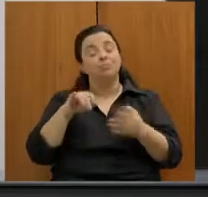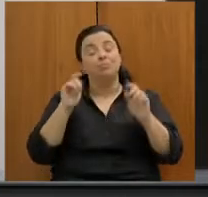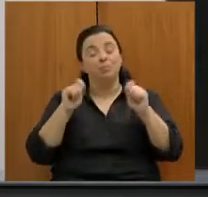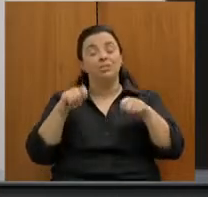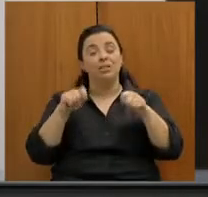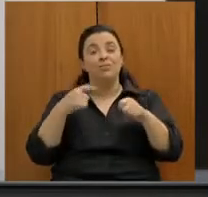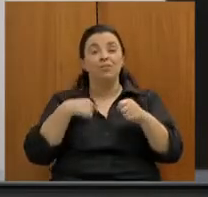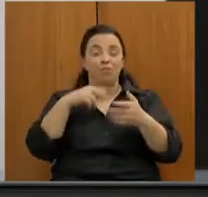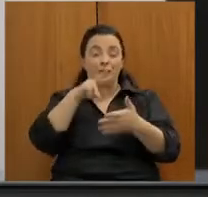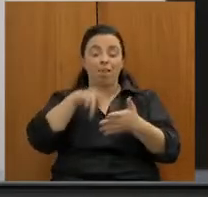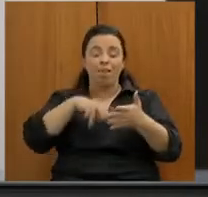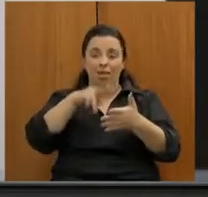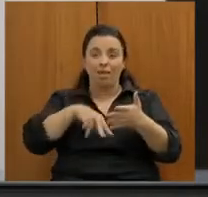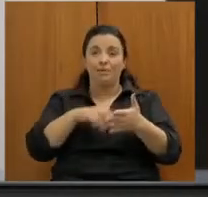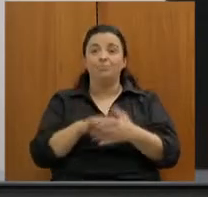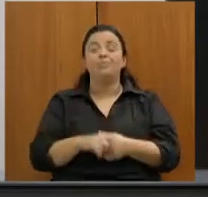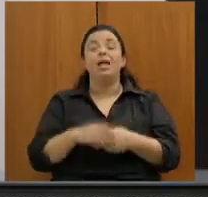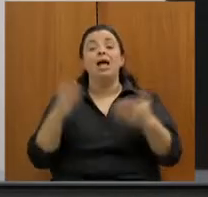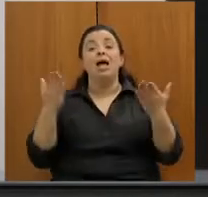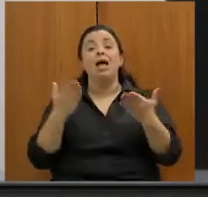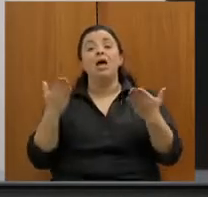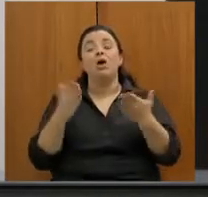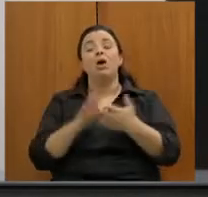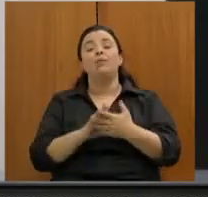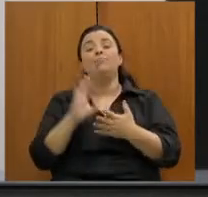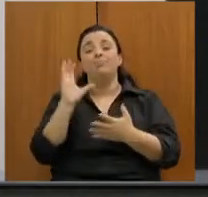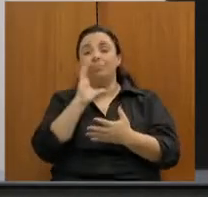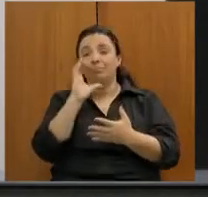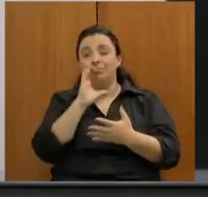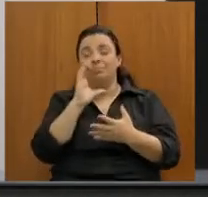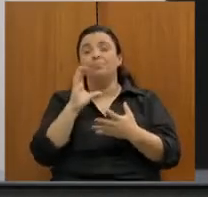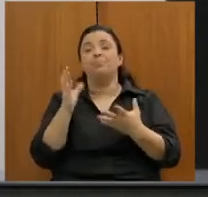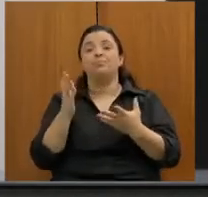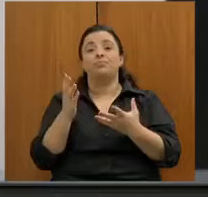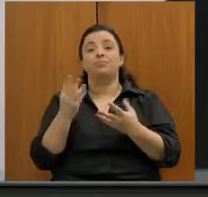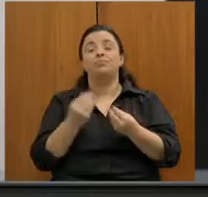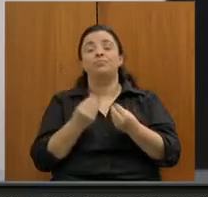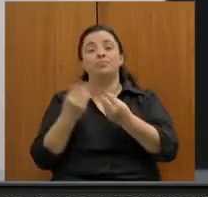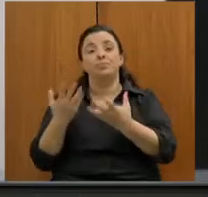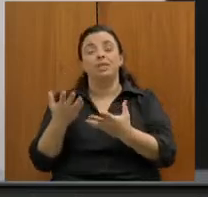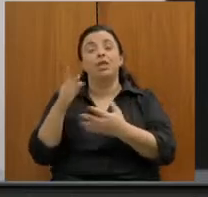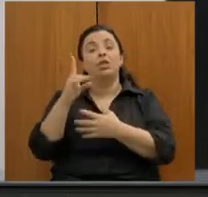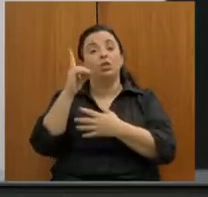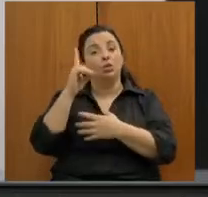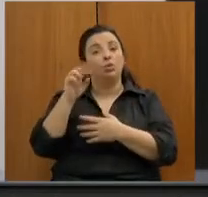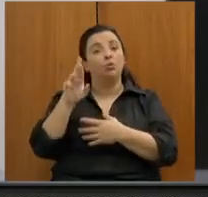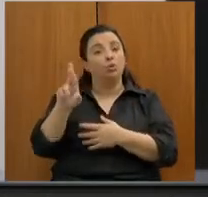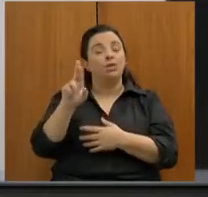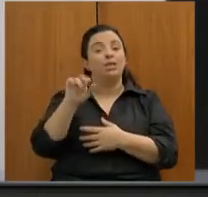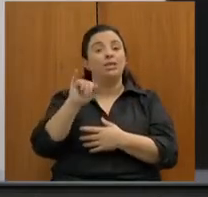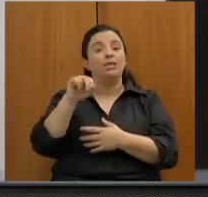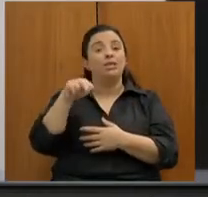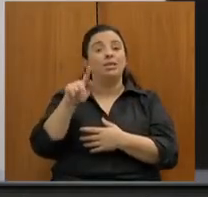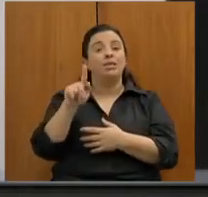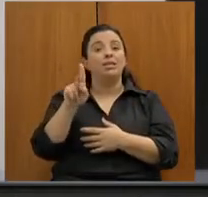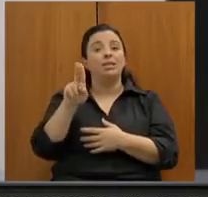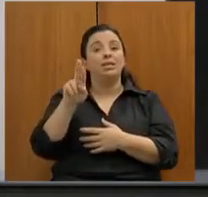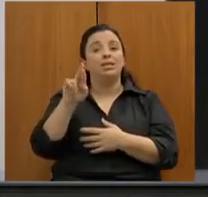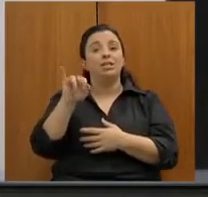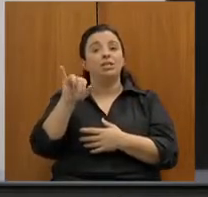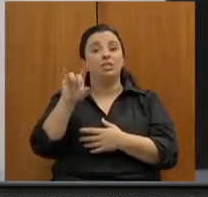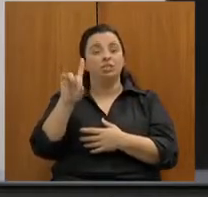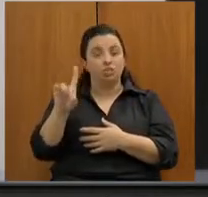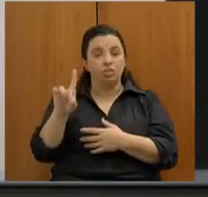leitura aqui para gente nesse momento eu vou passar a brevemente a palavra para Doutora Ingrid que estar aqui conosco